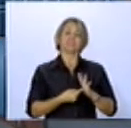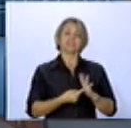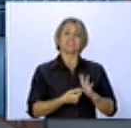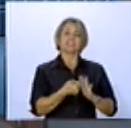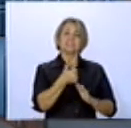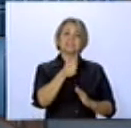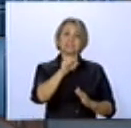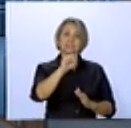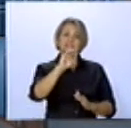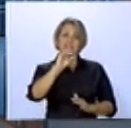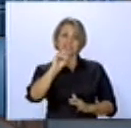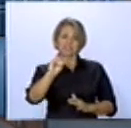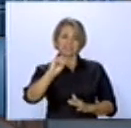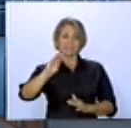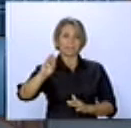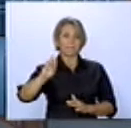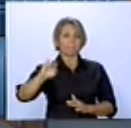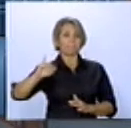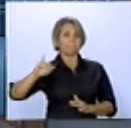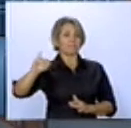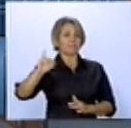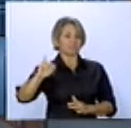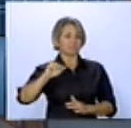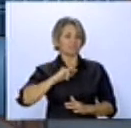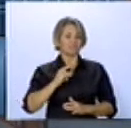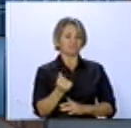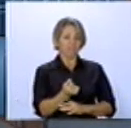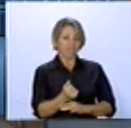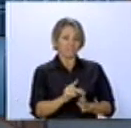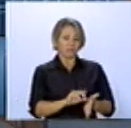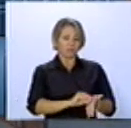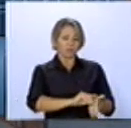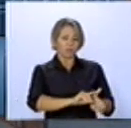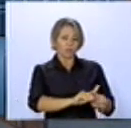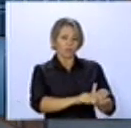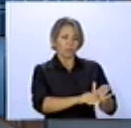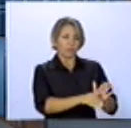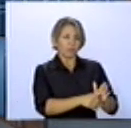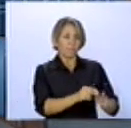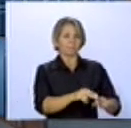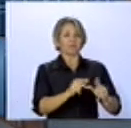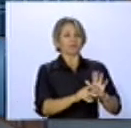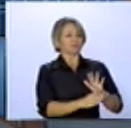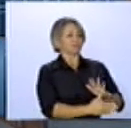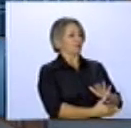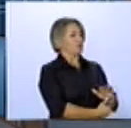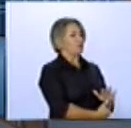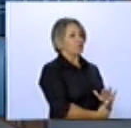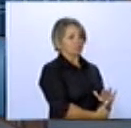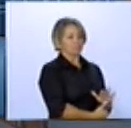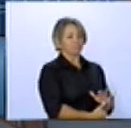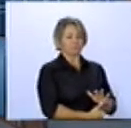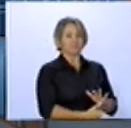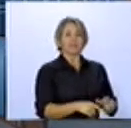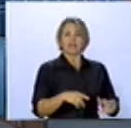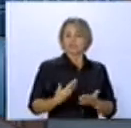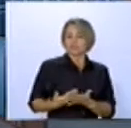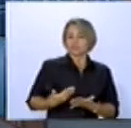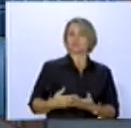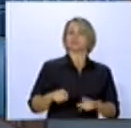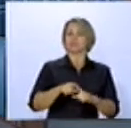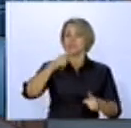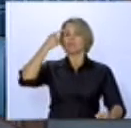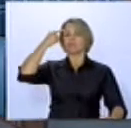bilhões de reais são desviados por ano por meio de atos de corrupção os estudiosos também concordam